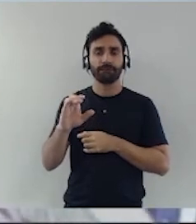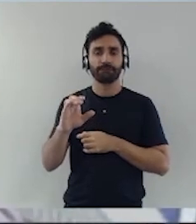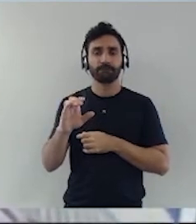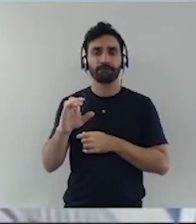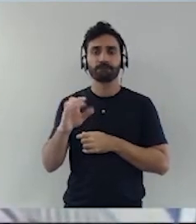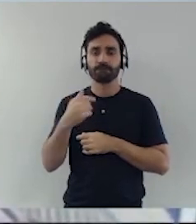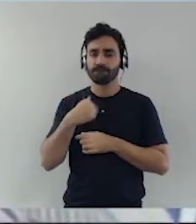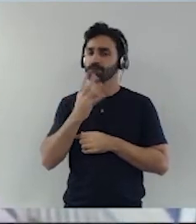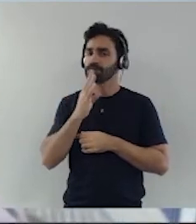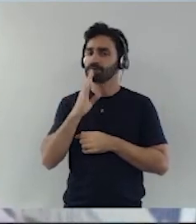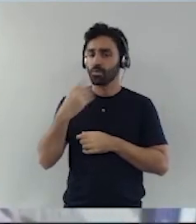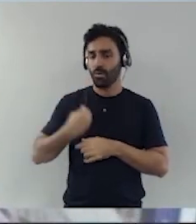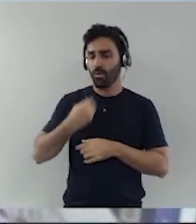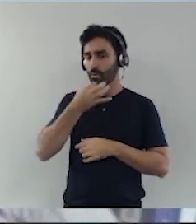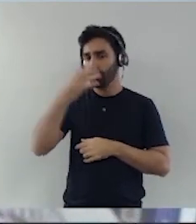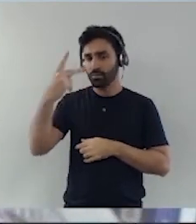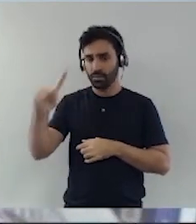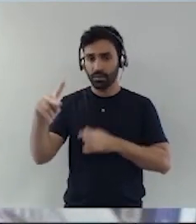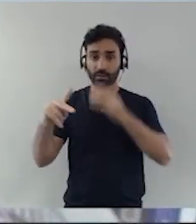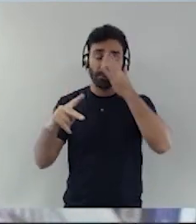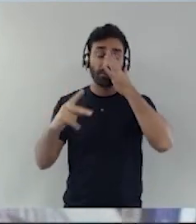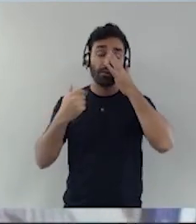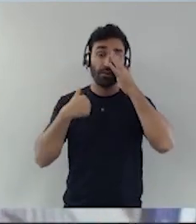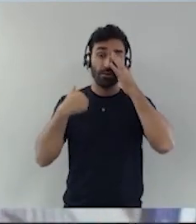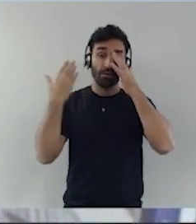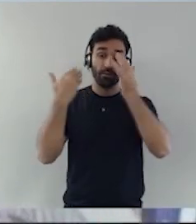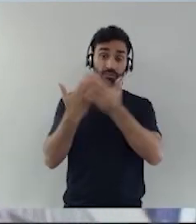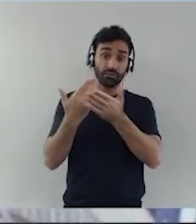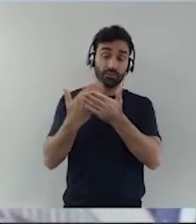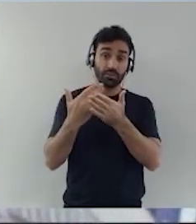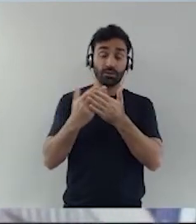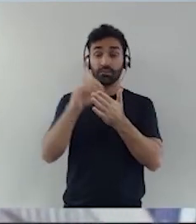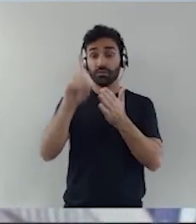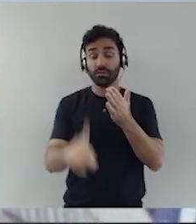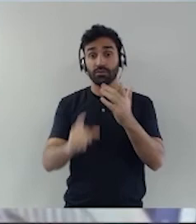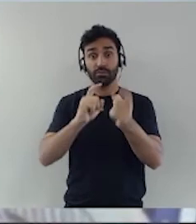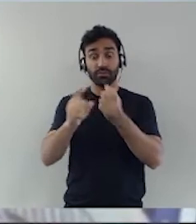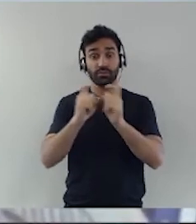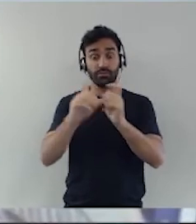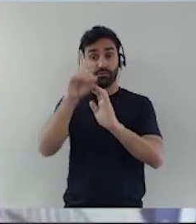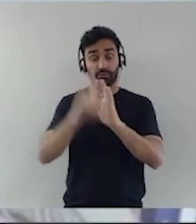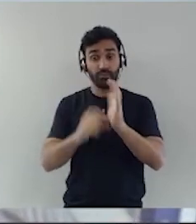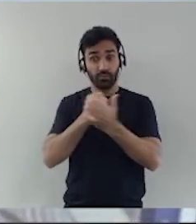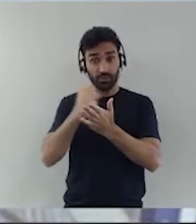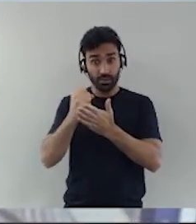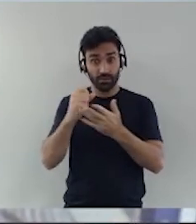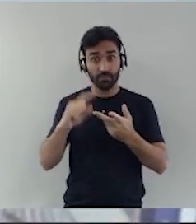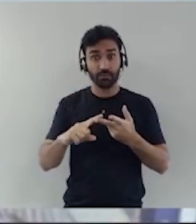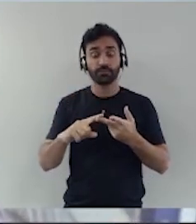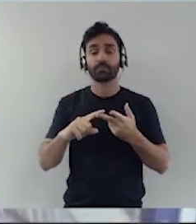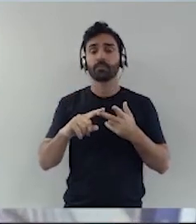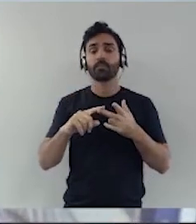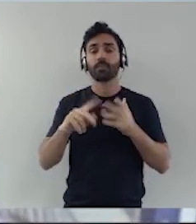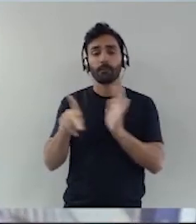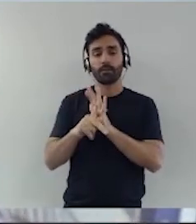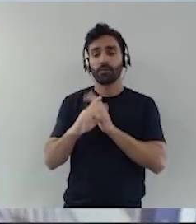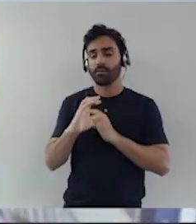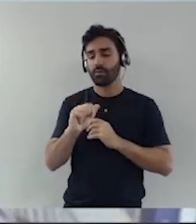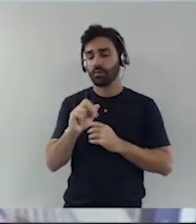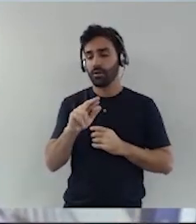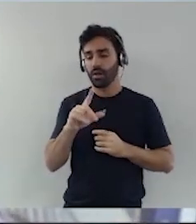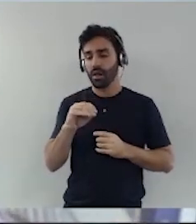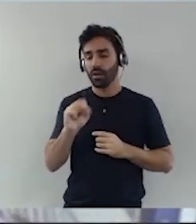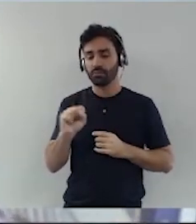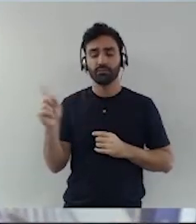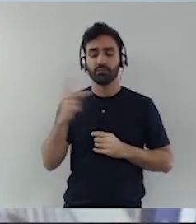Marcos, que eu conheço bem, e lembro também eu estudando direito administrativo, contrato administrativo, com Carlos, né, e a história era